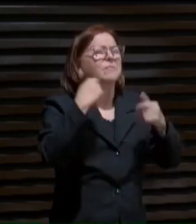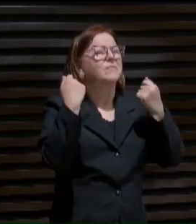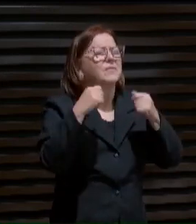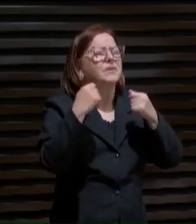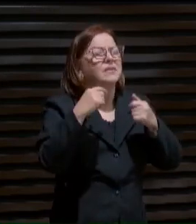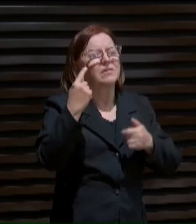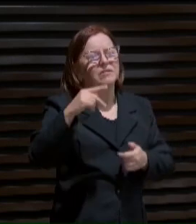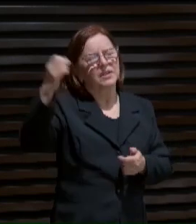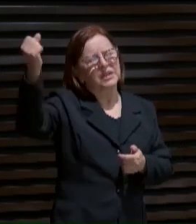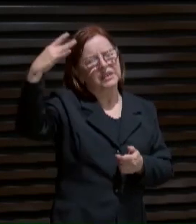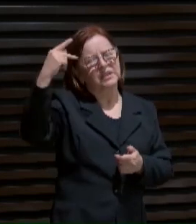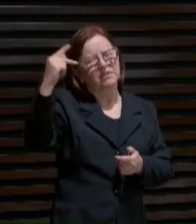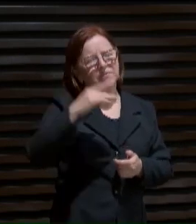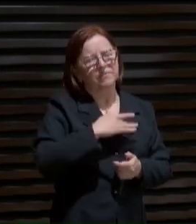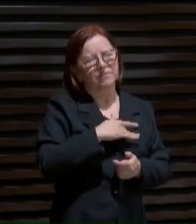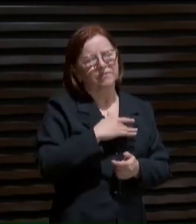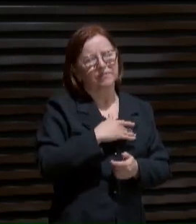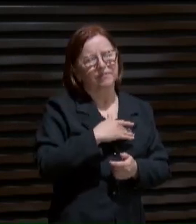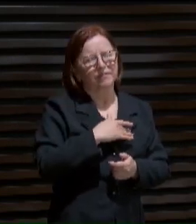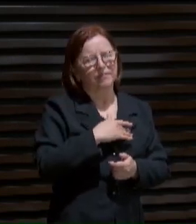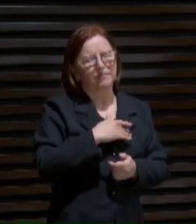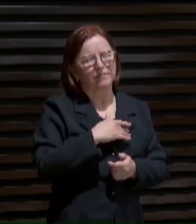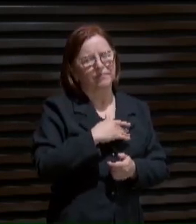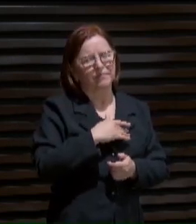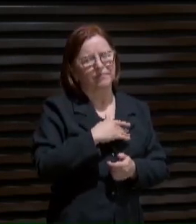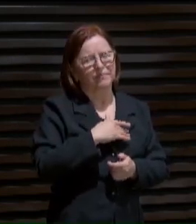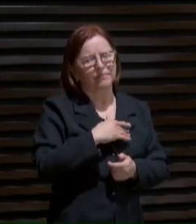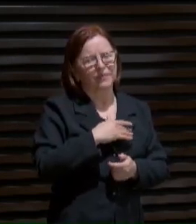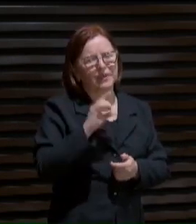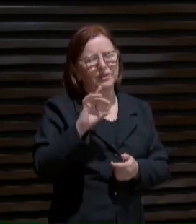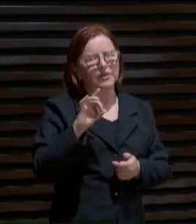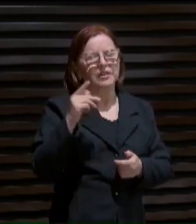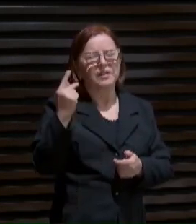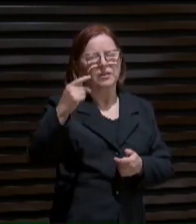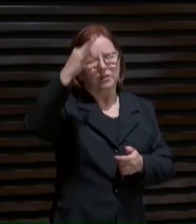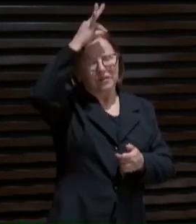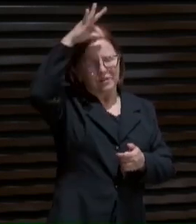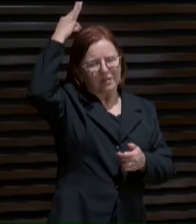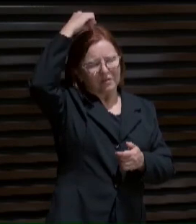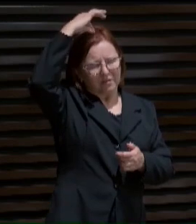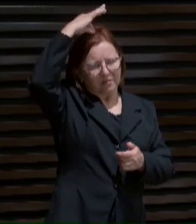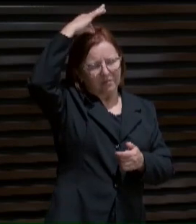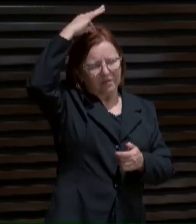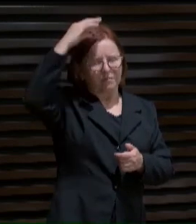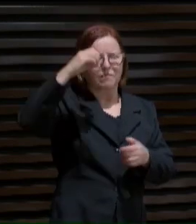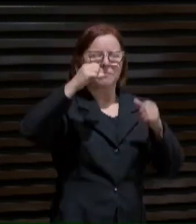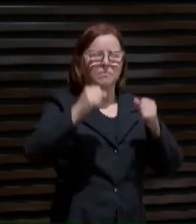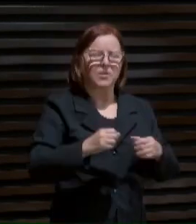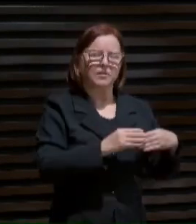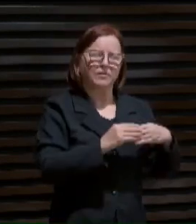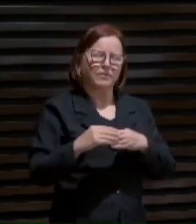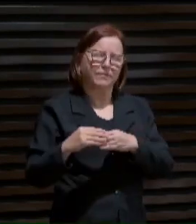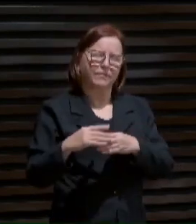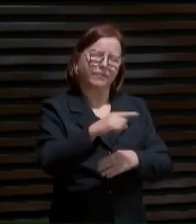da tua graça e da tua misericórdia e somente o teu santo espírito pode luz dirigir